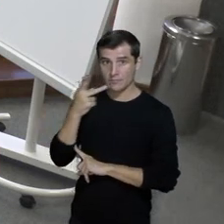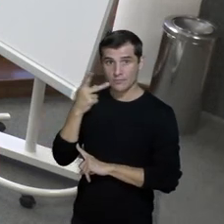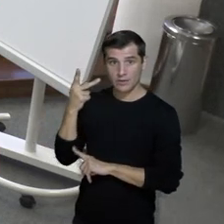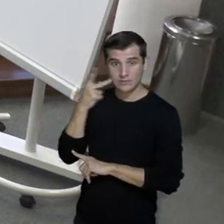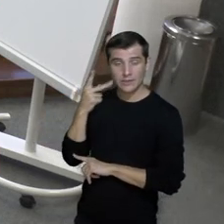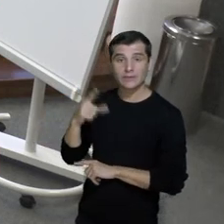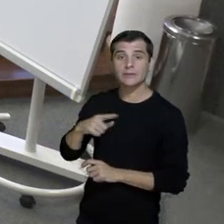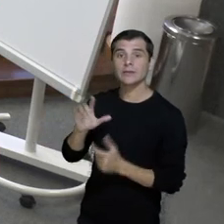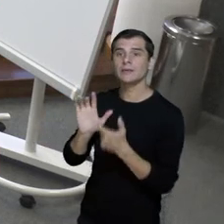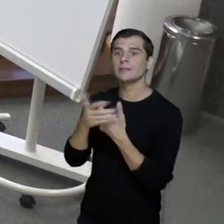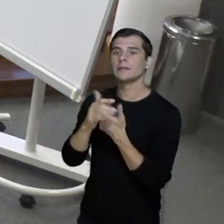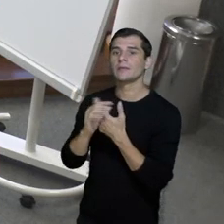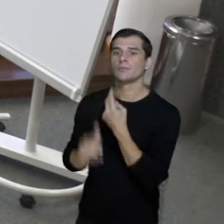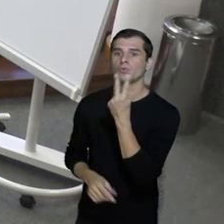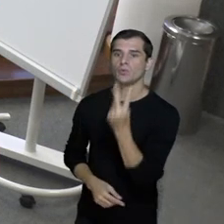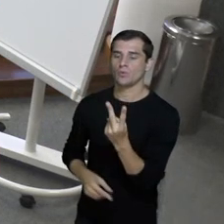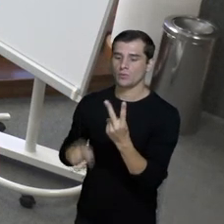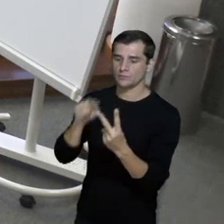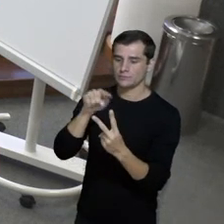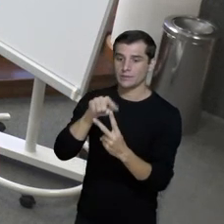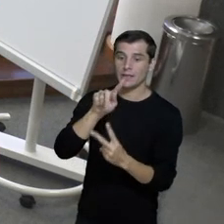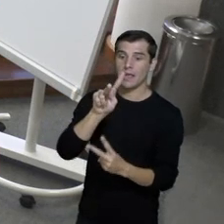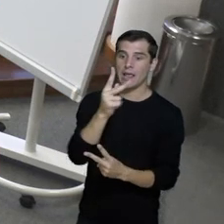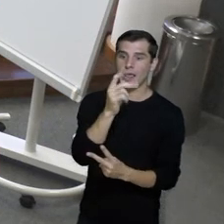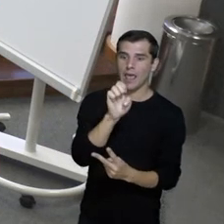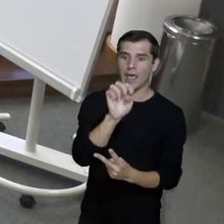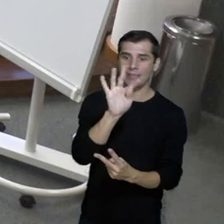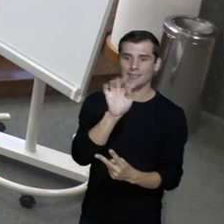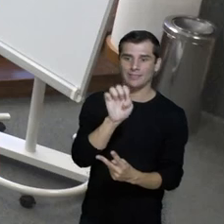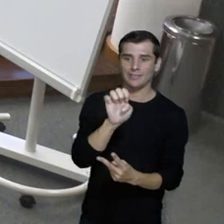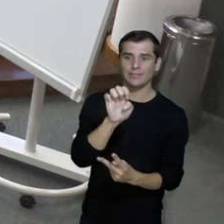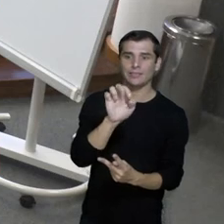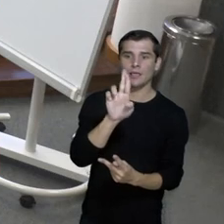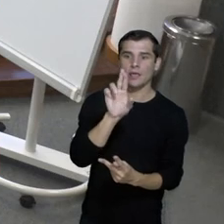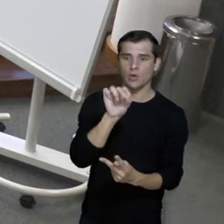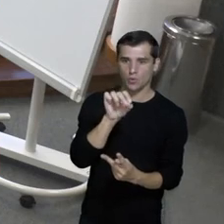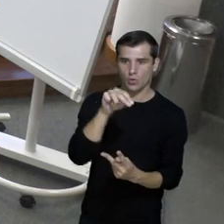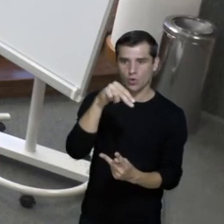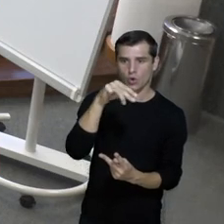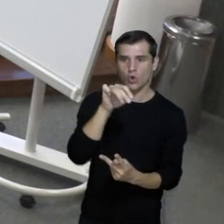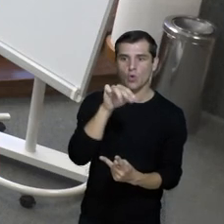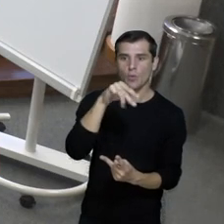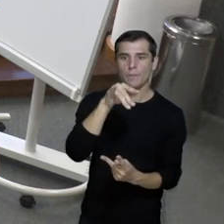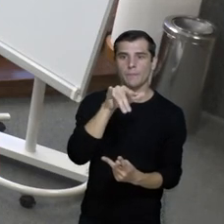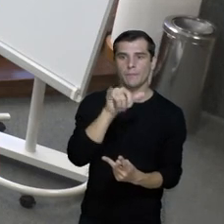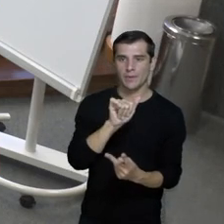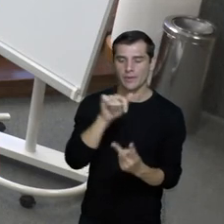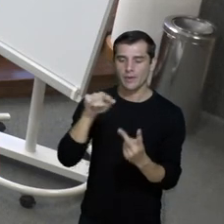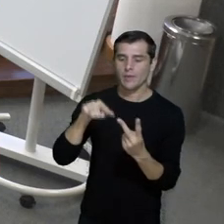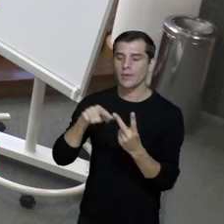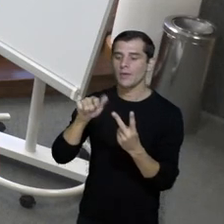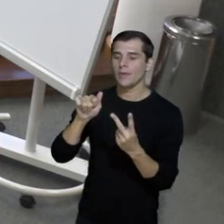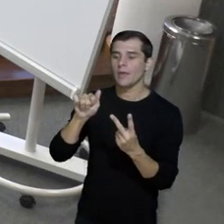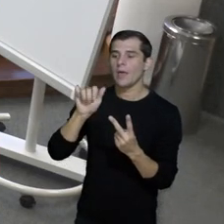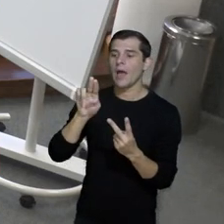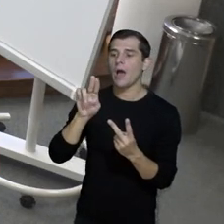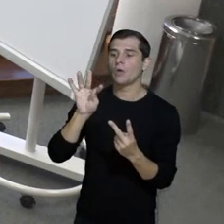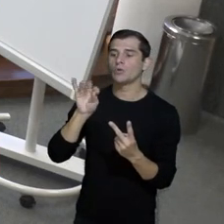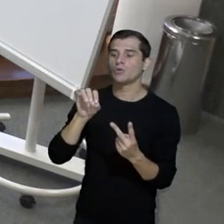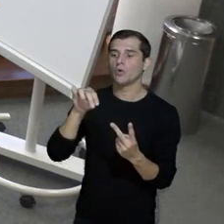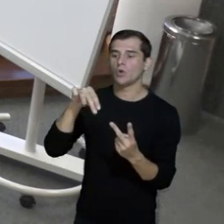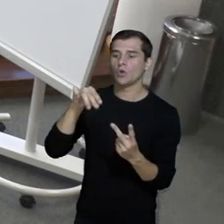e autonomia heteronomia é quando eu digo o que tu tem que fazer porque tu não tem consciência